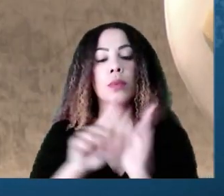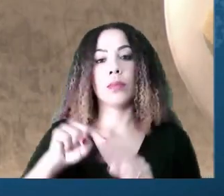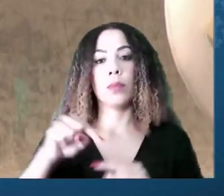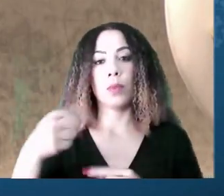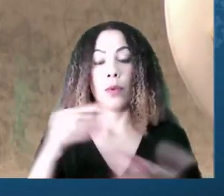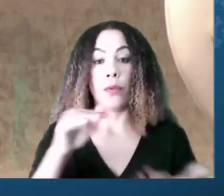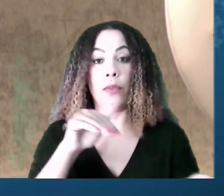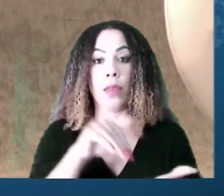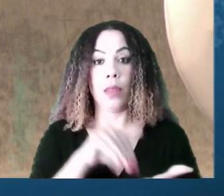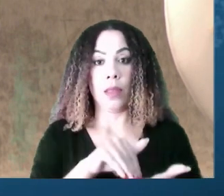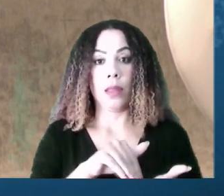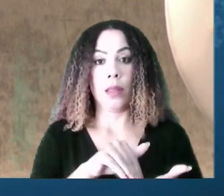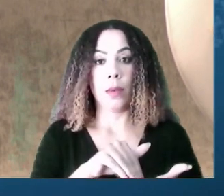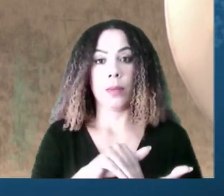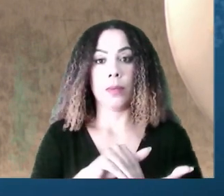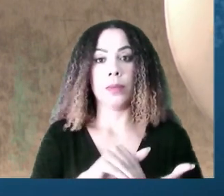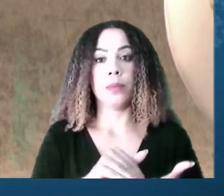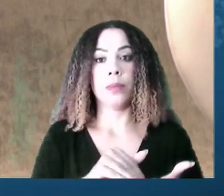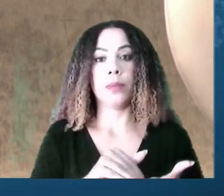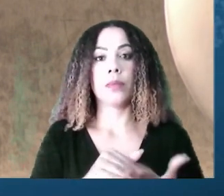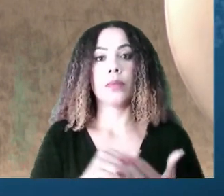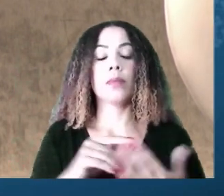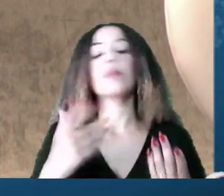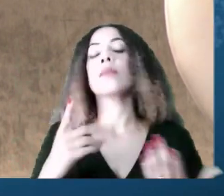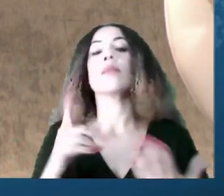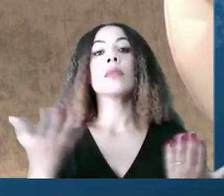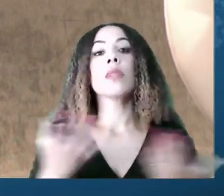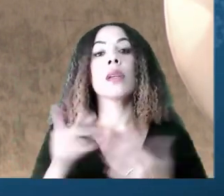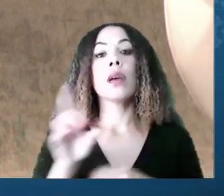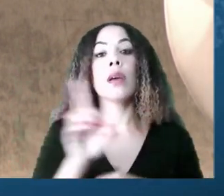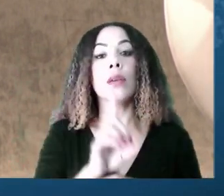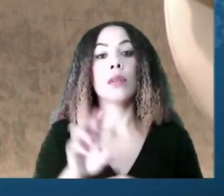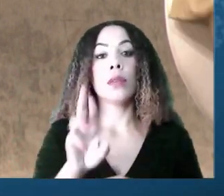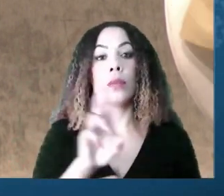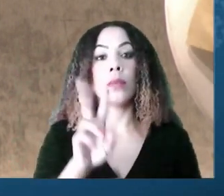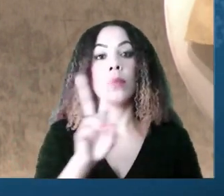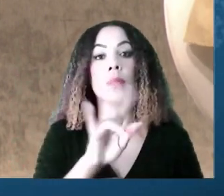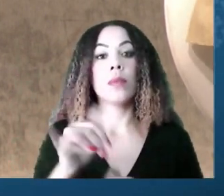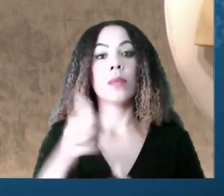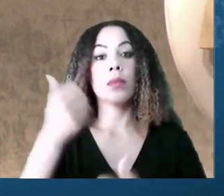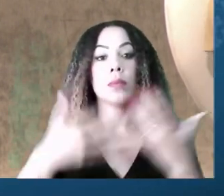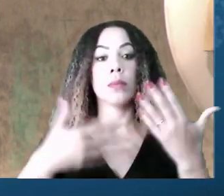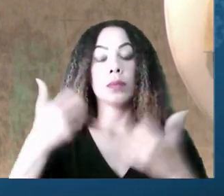invite Dr. Jintao for his talk.